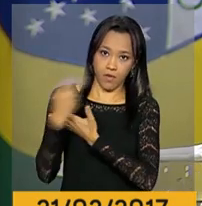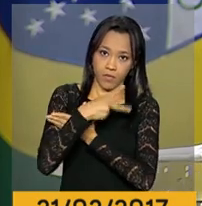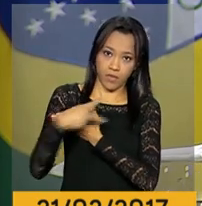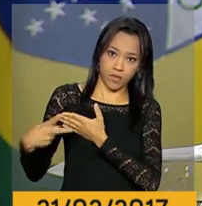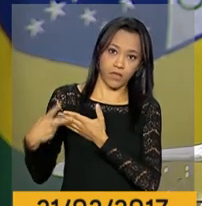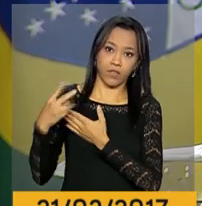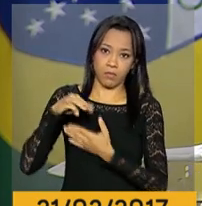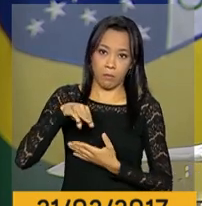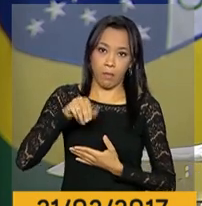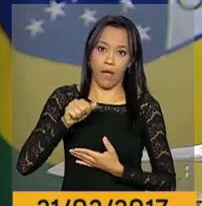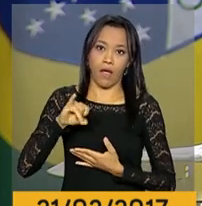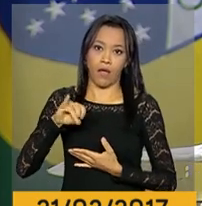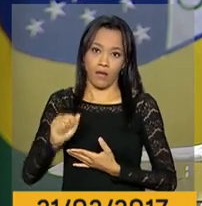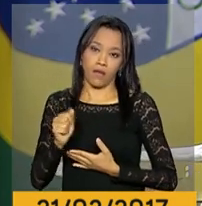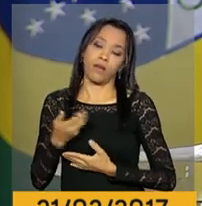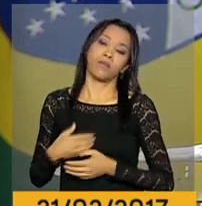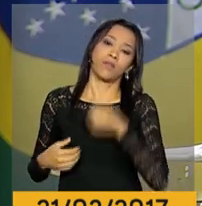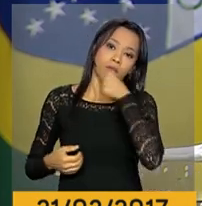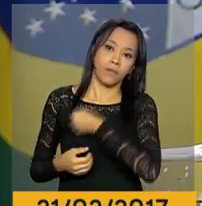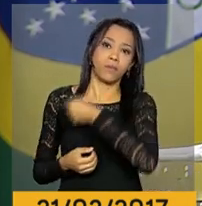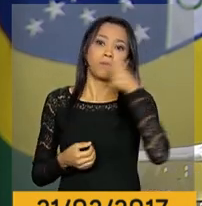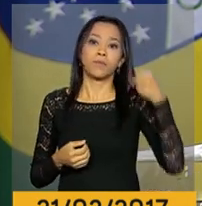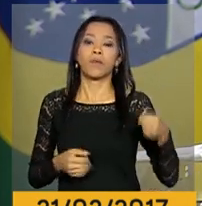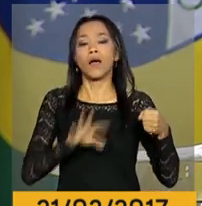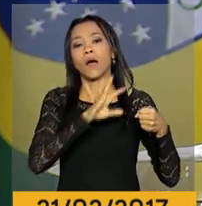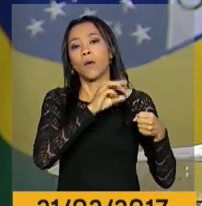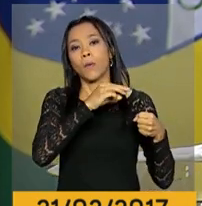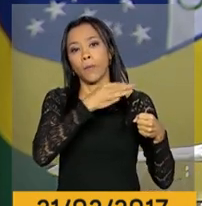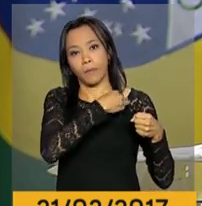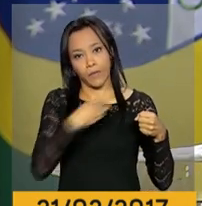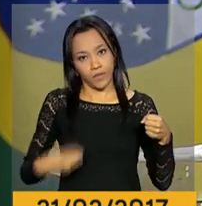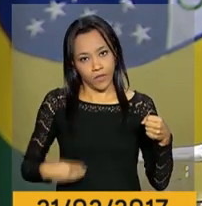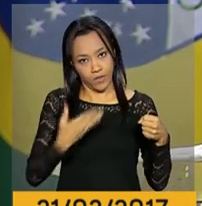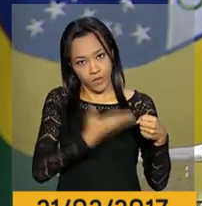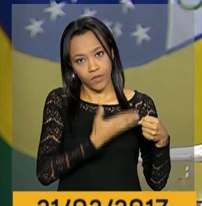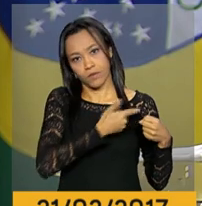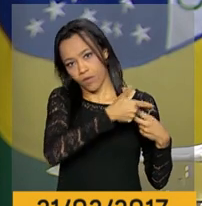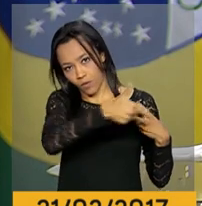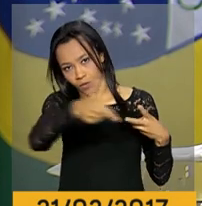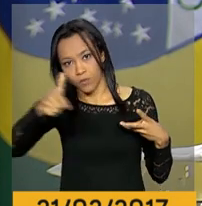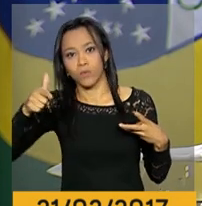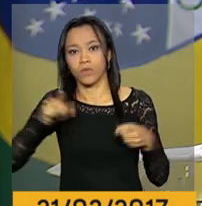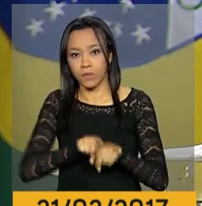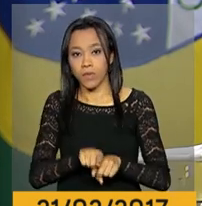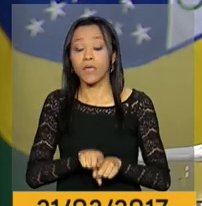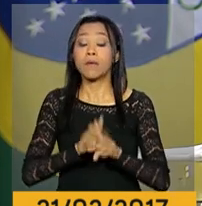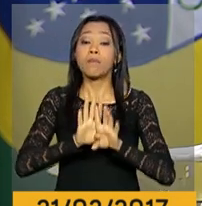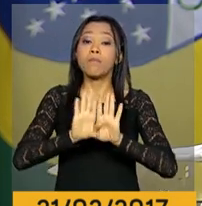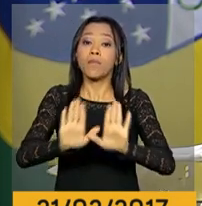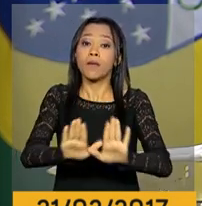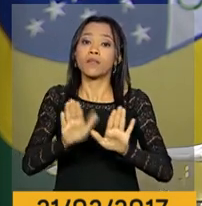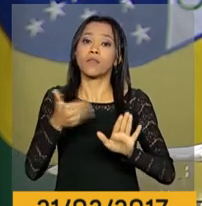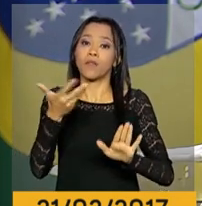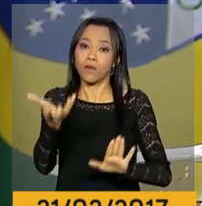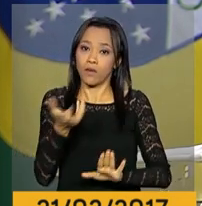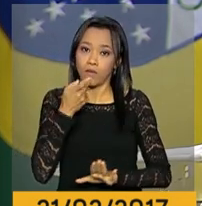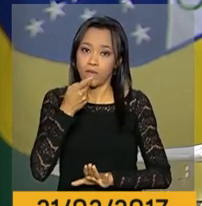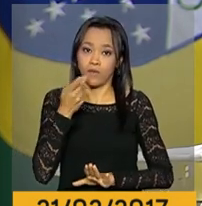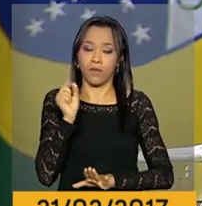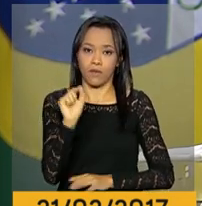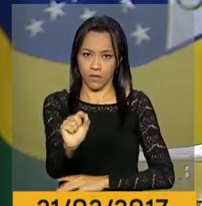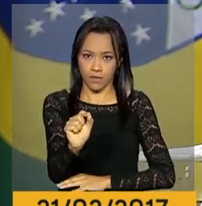Rodrigo Maia ao Ministro mereles ao ao Marcelo Caetano a todos mas ah eu quero dizer que